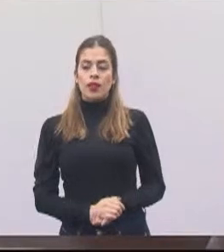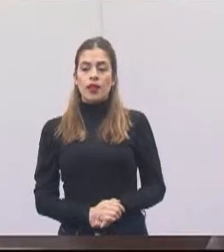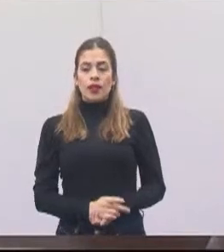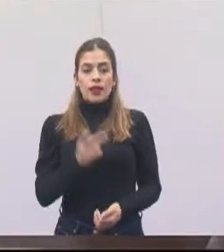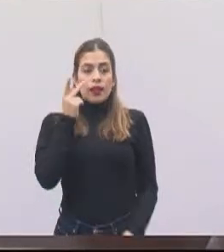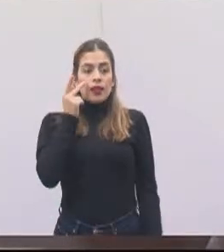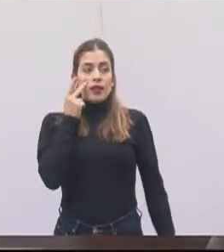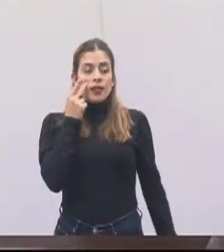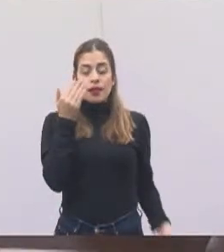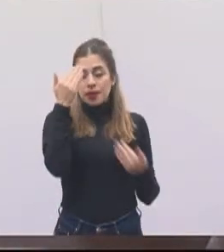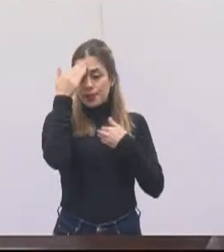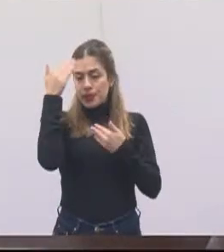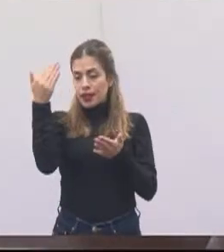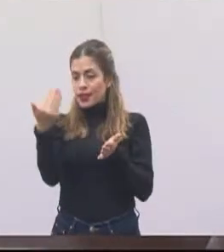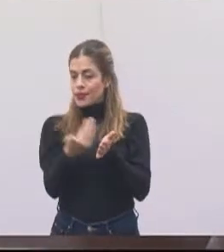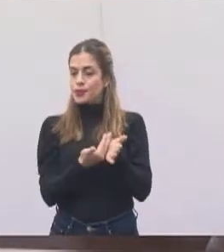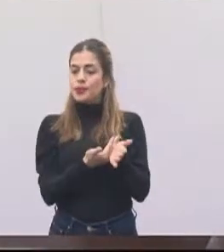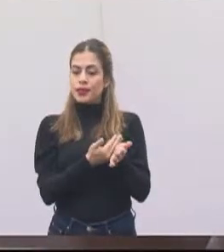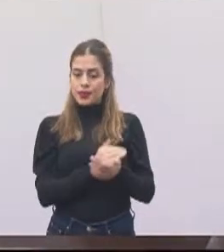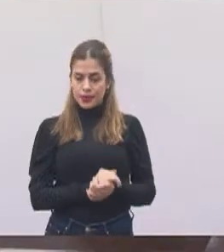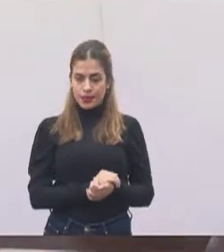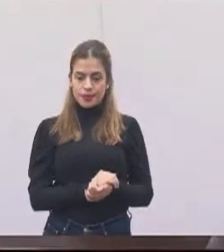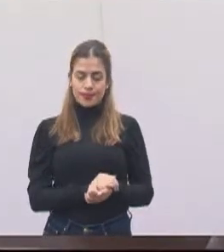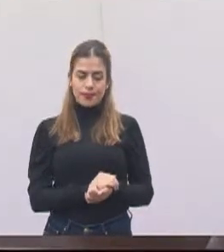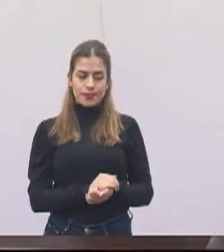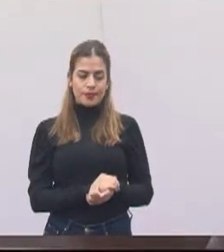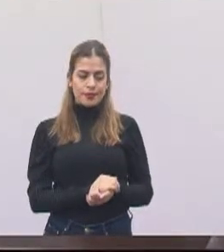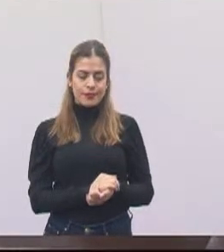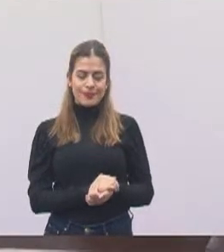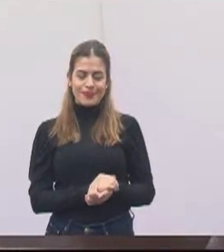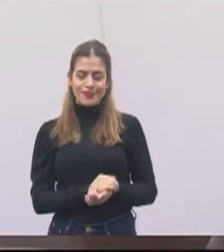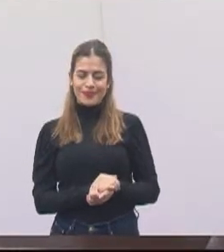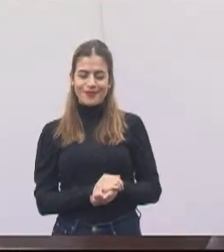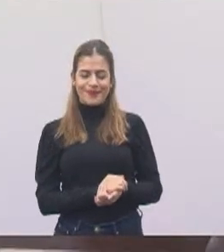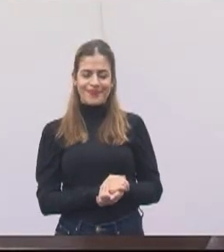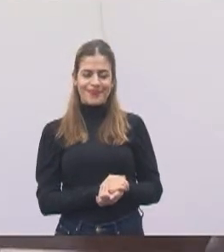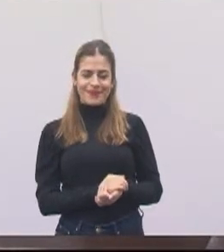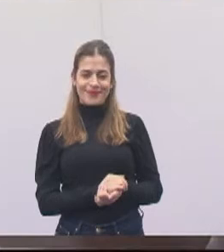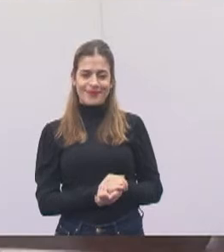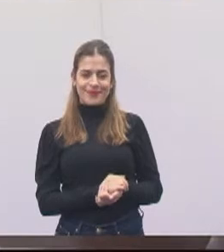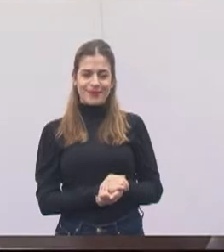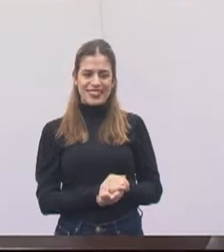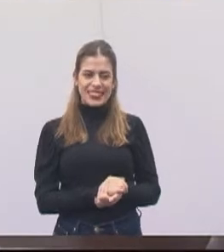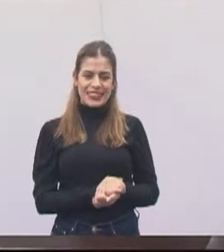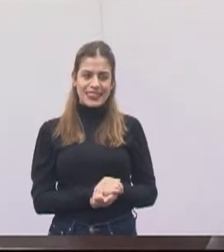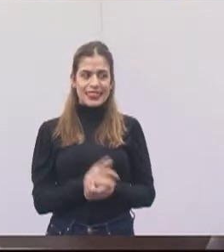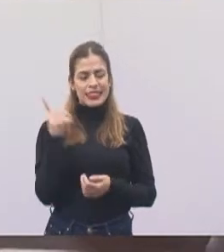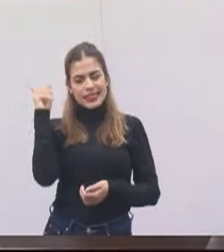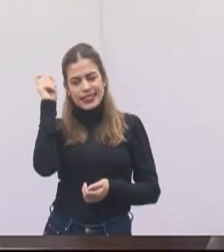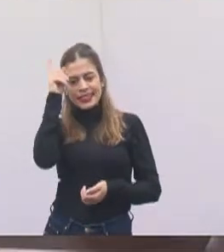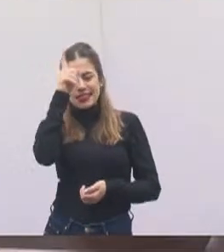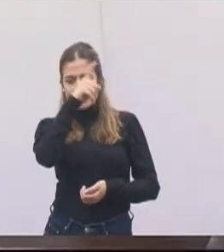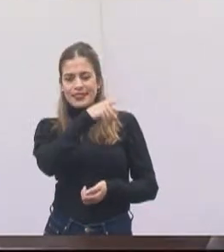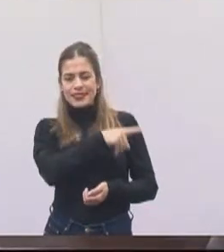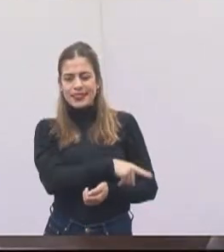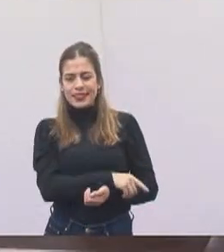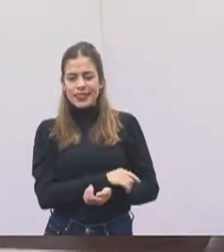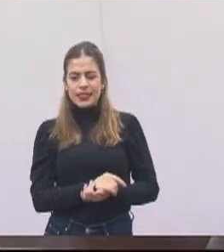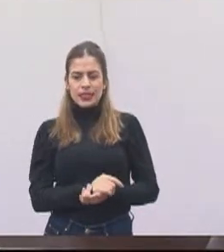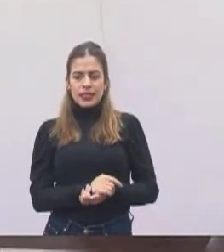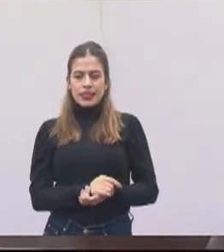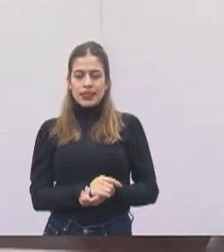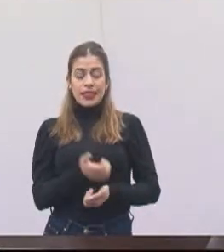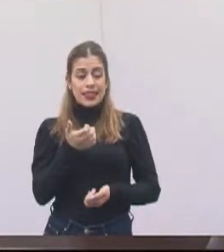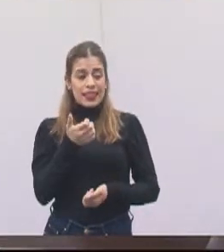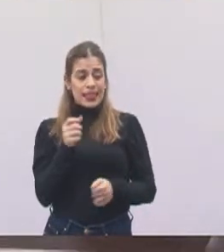Paulinho, obrigado pela parte que nos dá. É complicado, né? Quando a gente